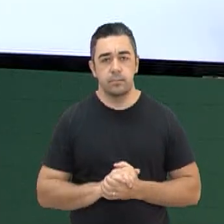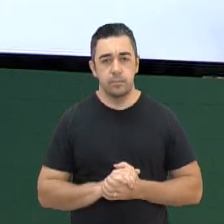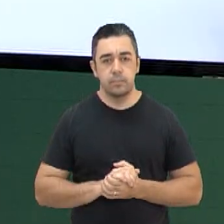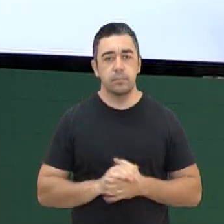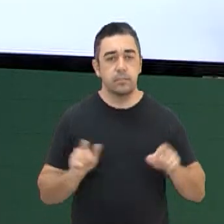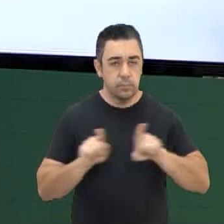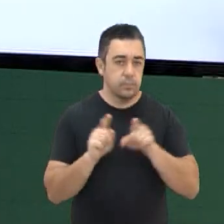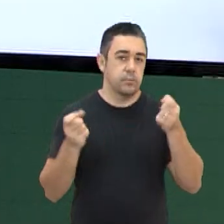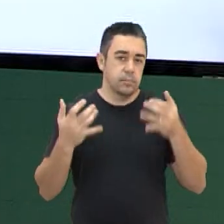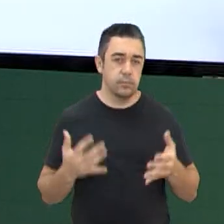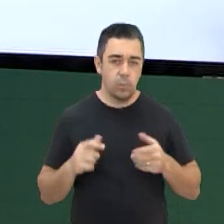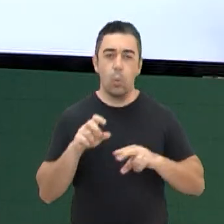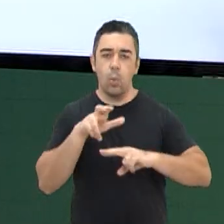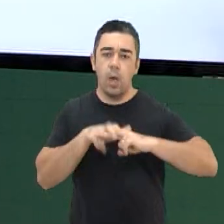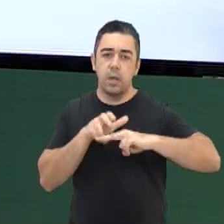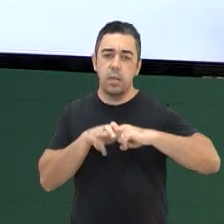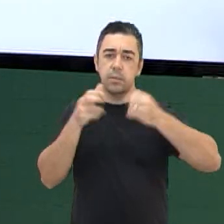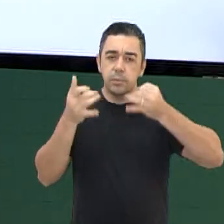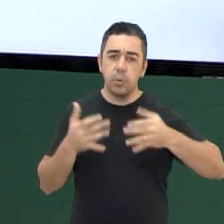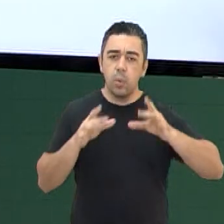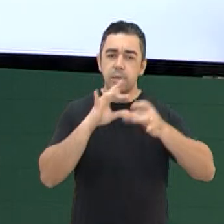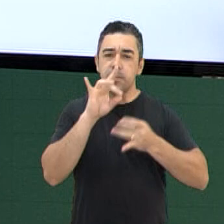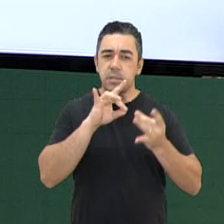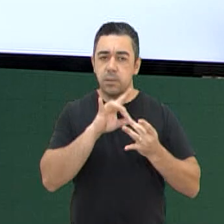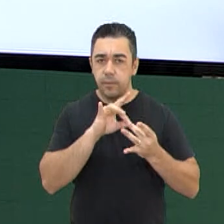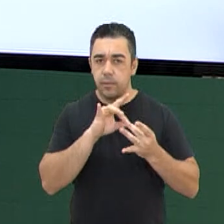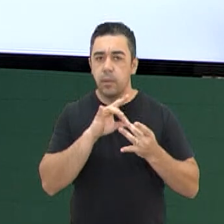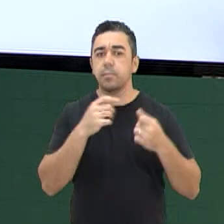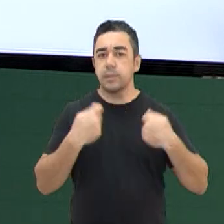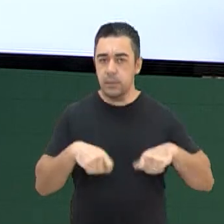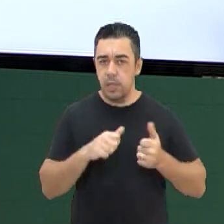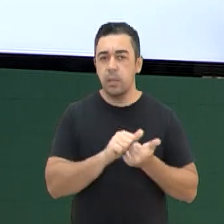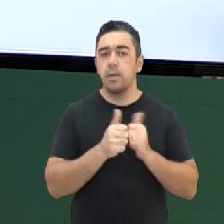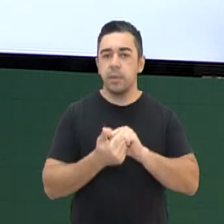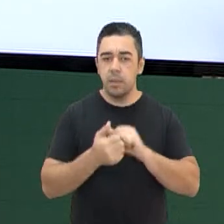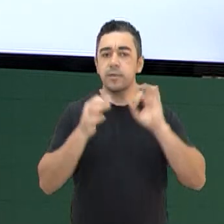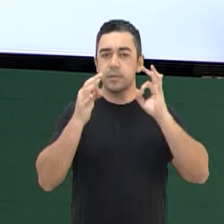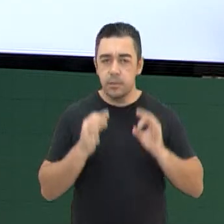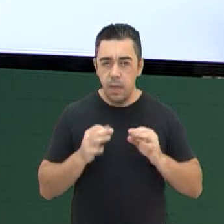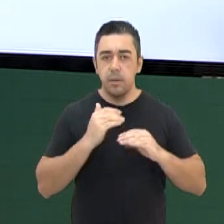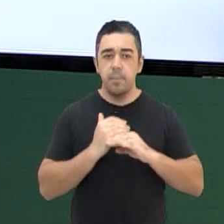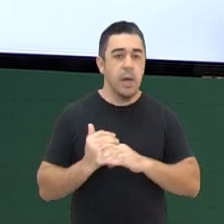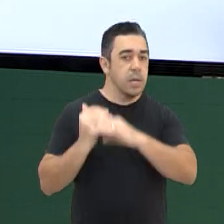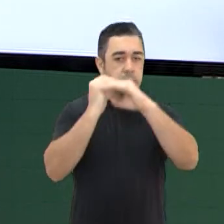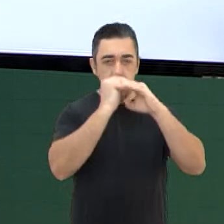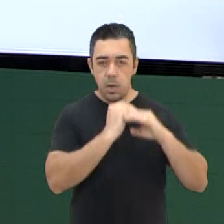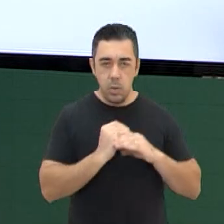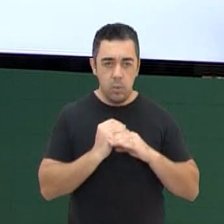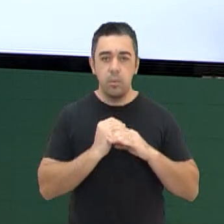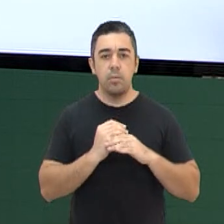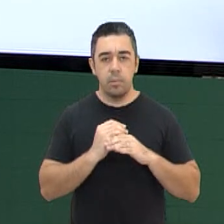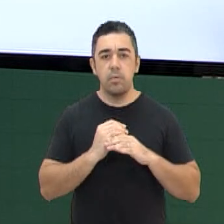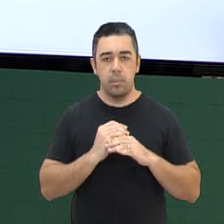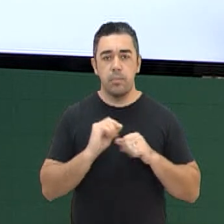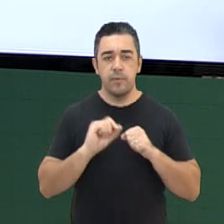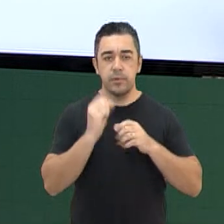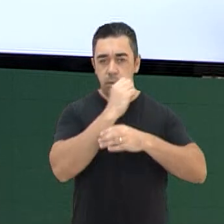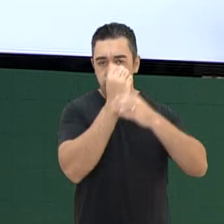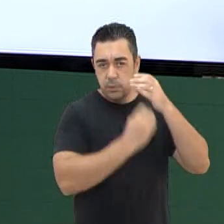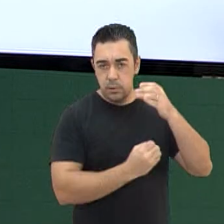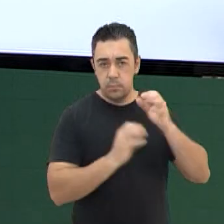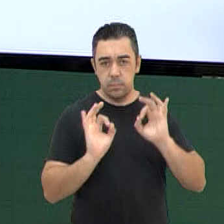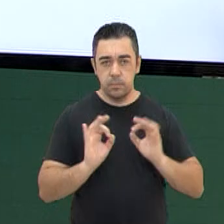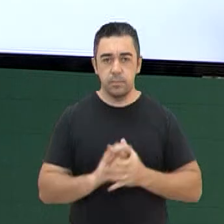E falamos também que a cadeira, ela precisa ser adaptada e padronizada para o basquetebol.